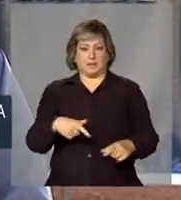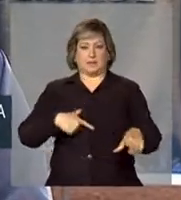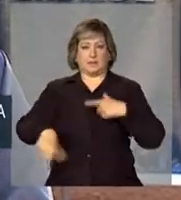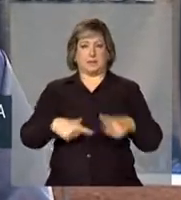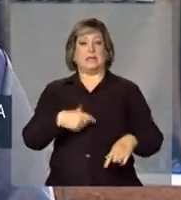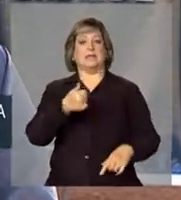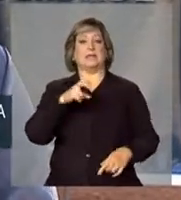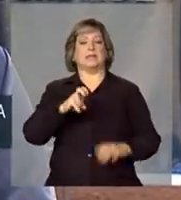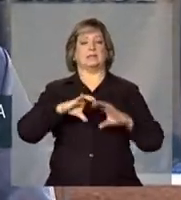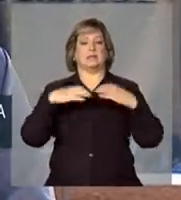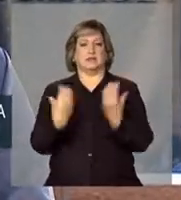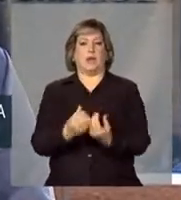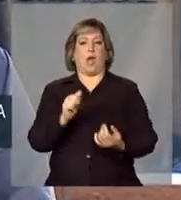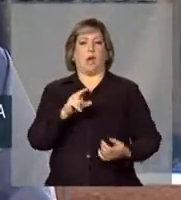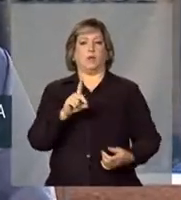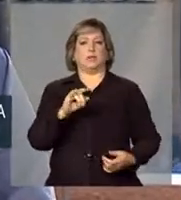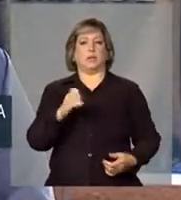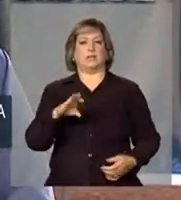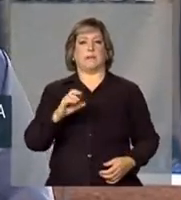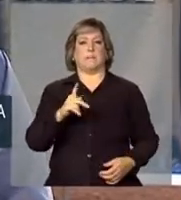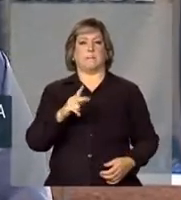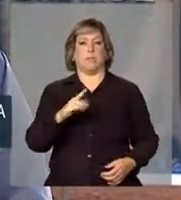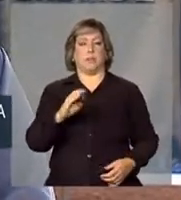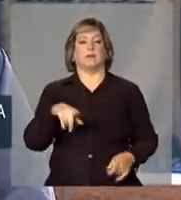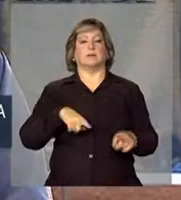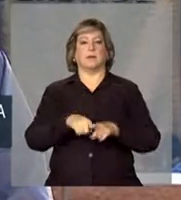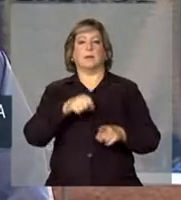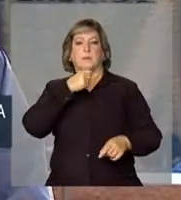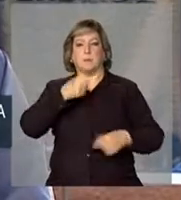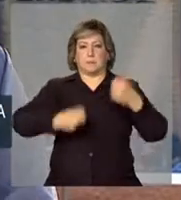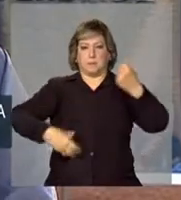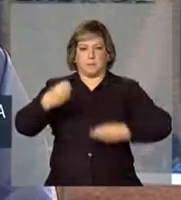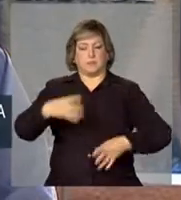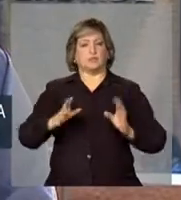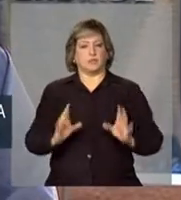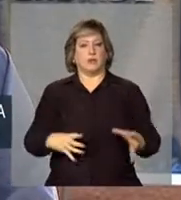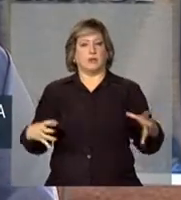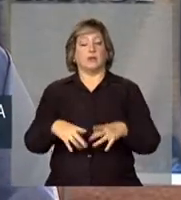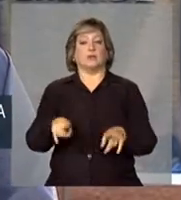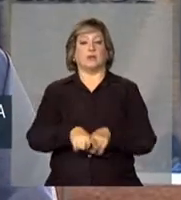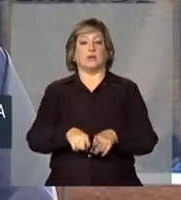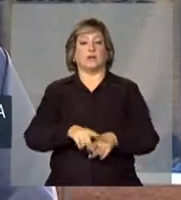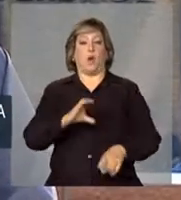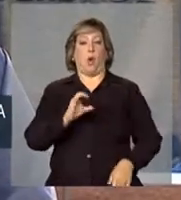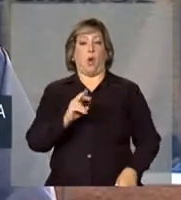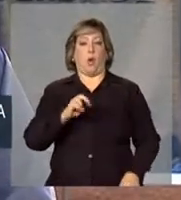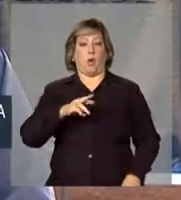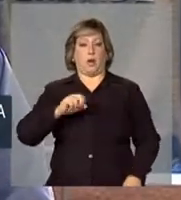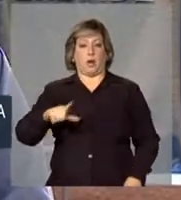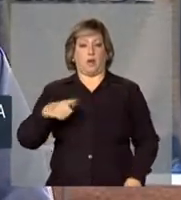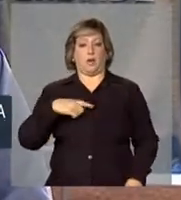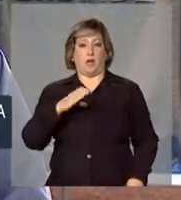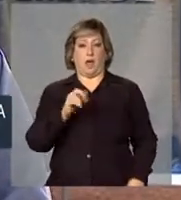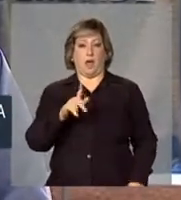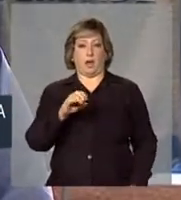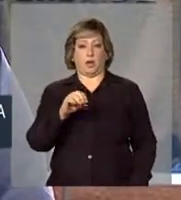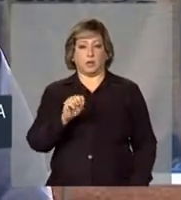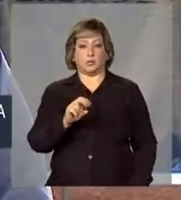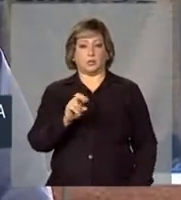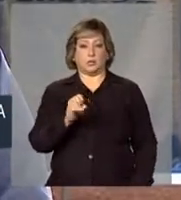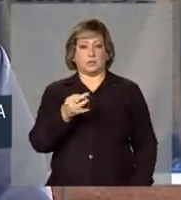audiências públicas e uma tomada pública de depoimentos. Entre eles, o do coronel reformado Carlos Brilhante